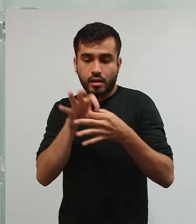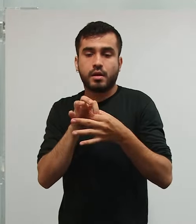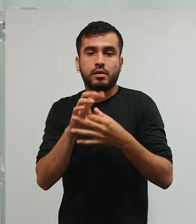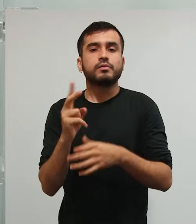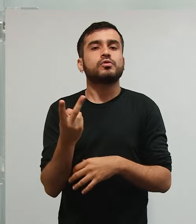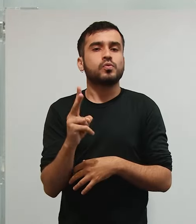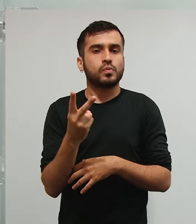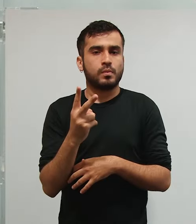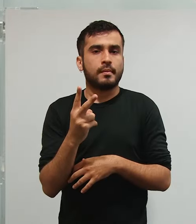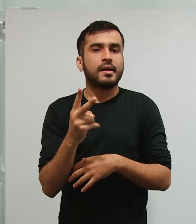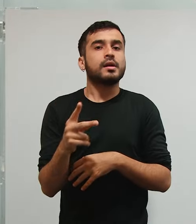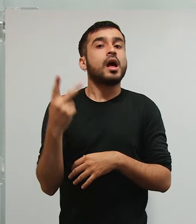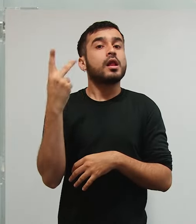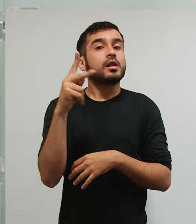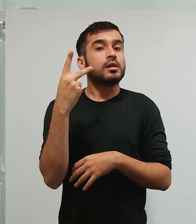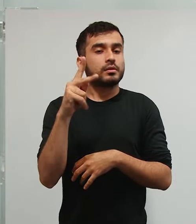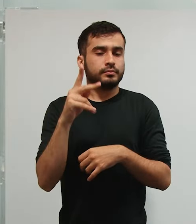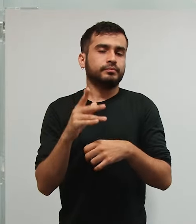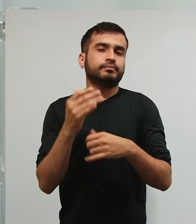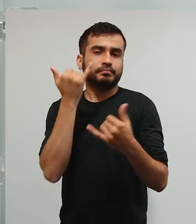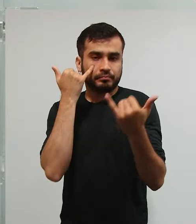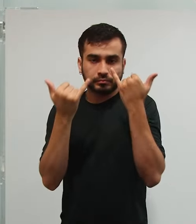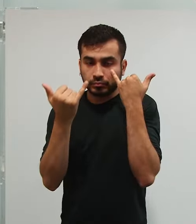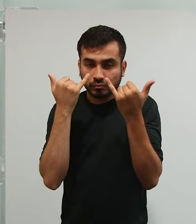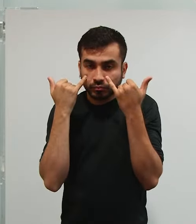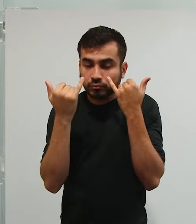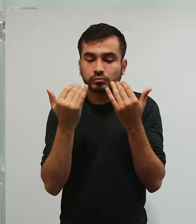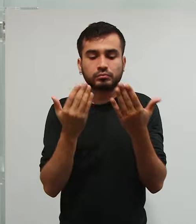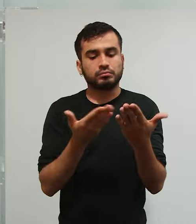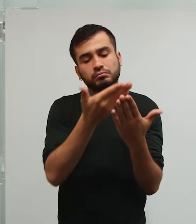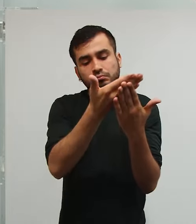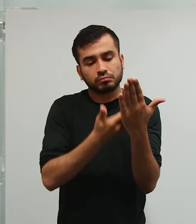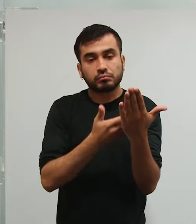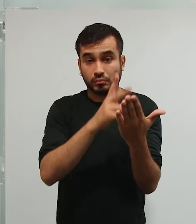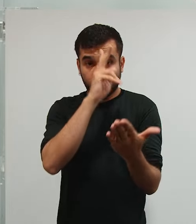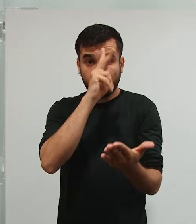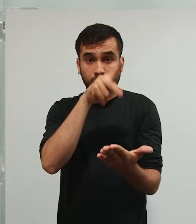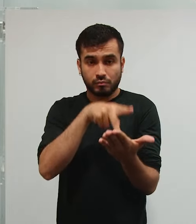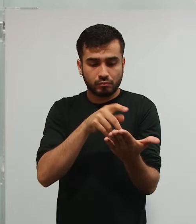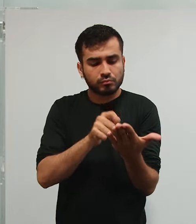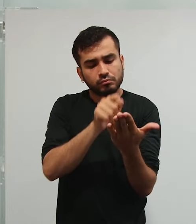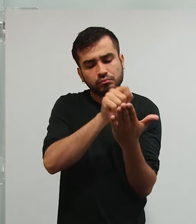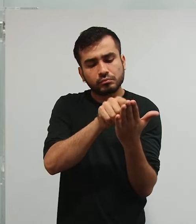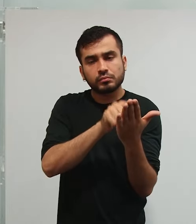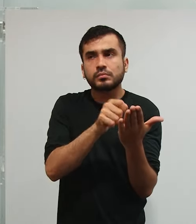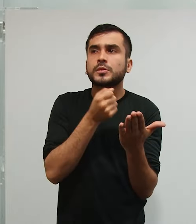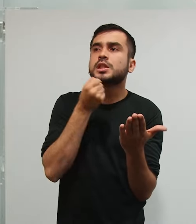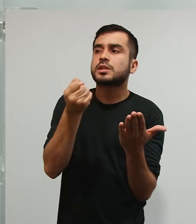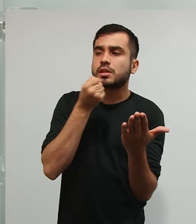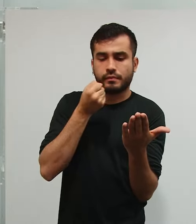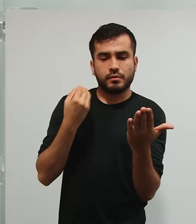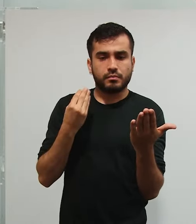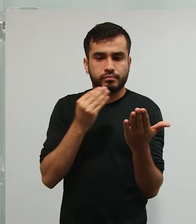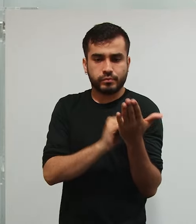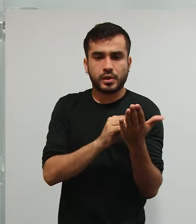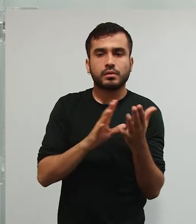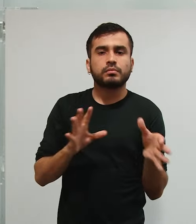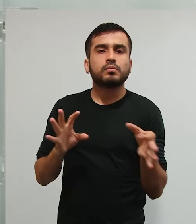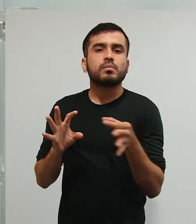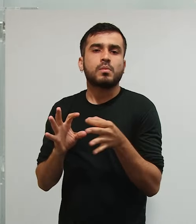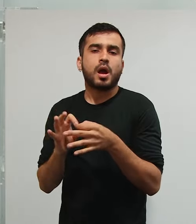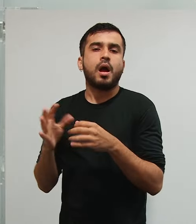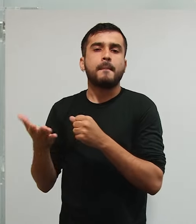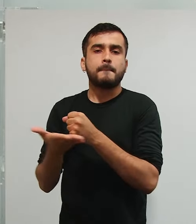do orientador do seu grupo. Então, você vai casar essas duas coisas, os dados e a